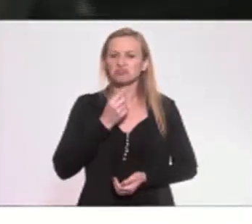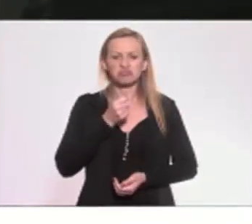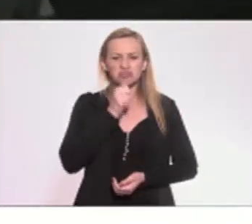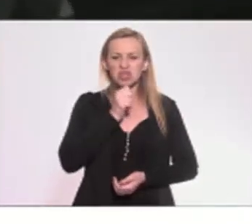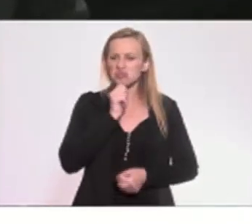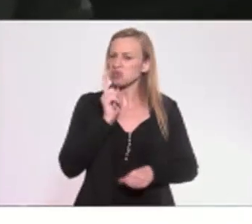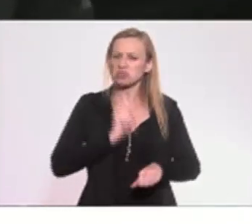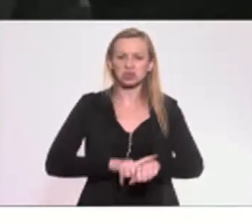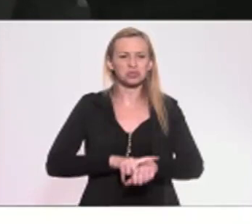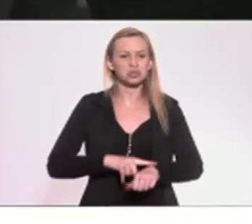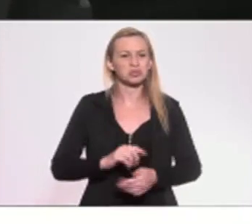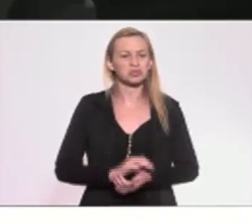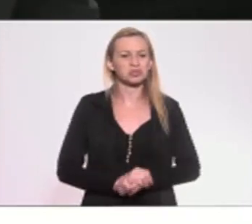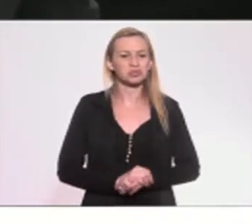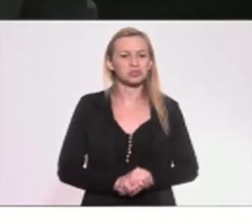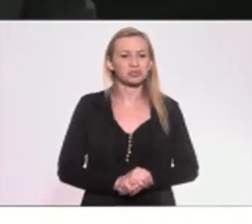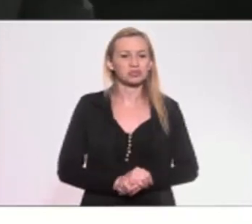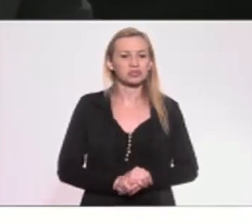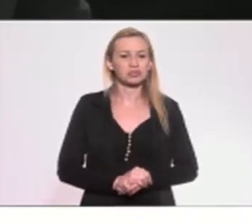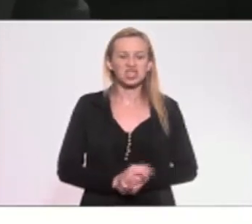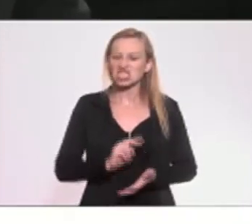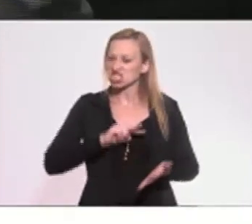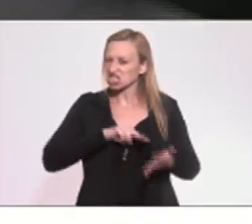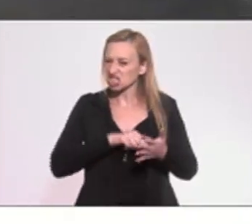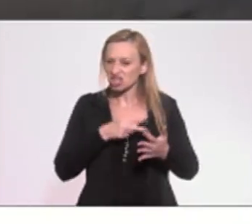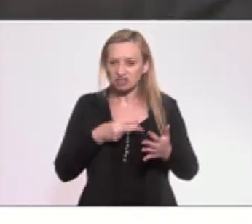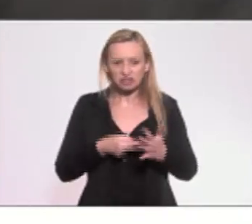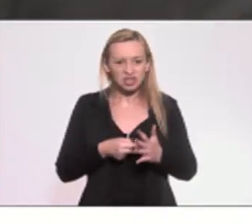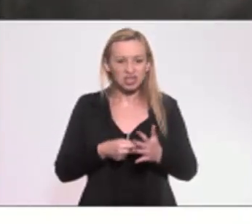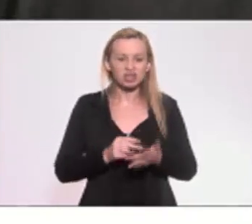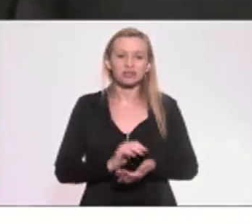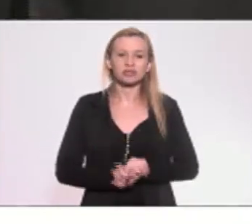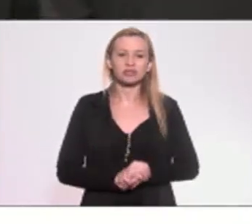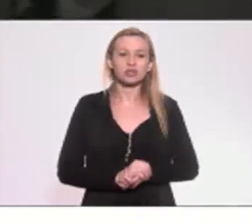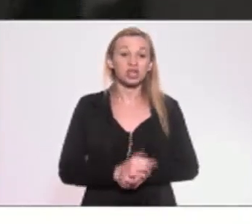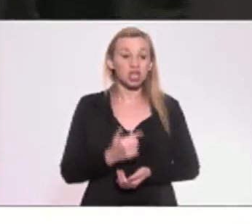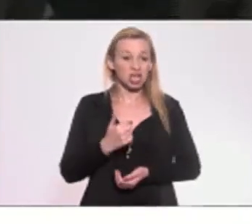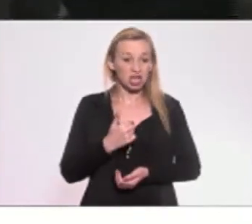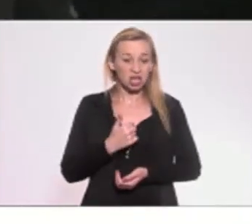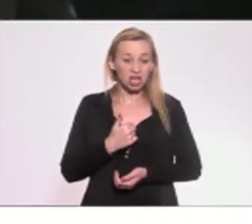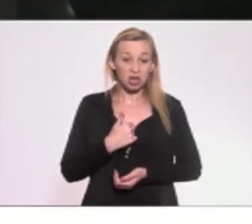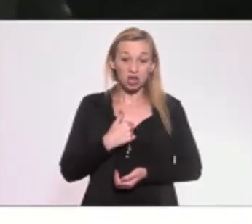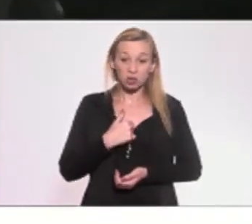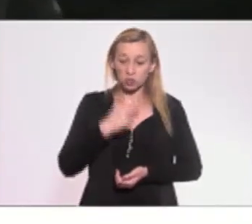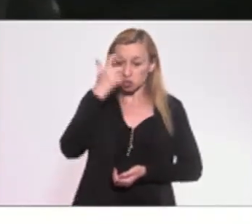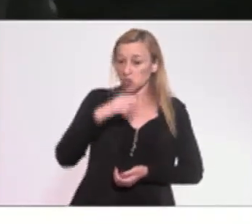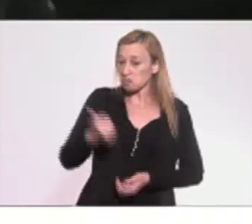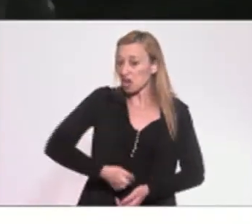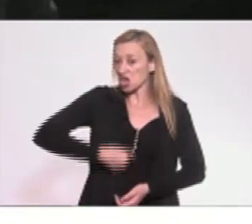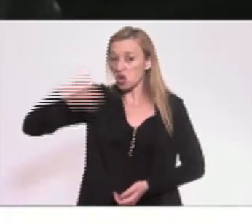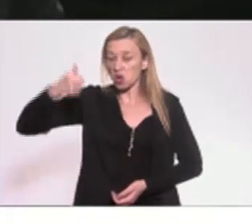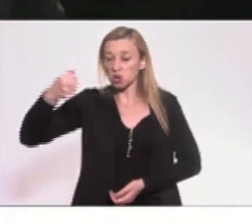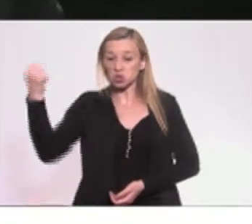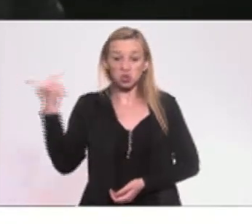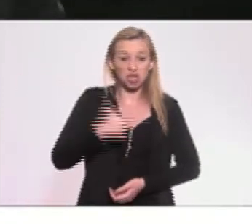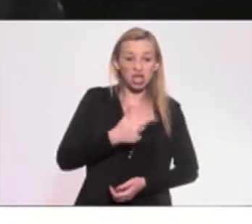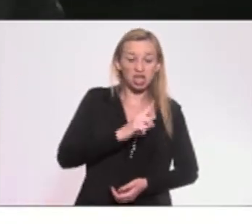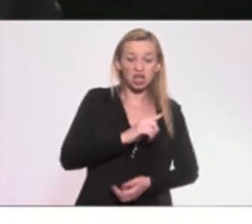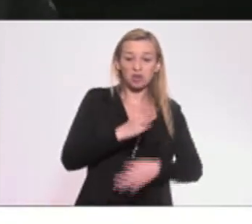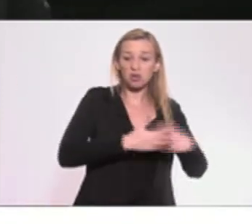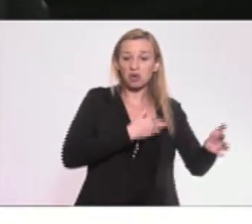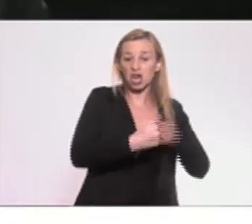em nenhum momento, isso significa que eu seja melhor do que ninguém que votou de